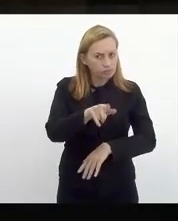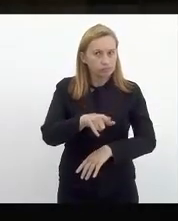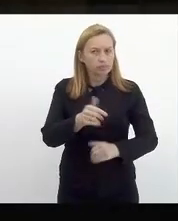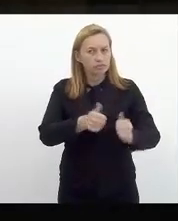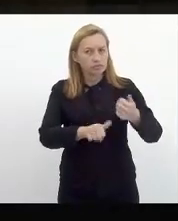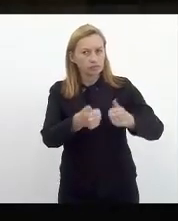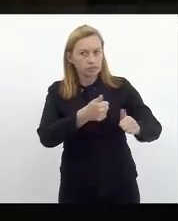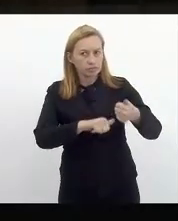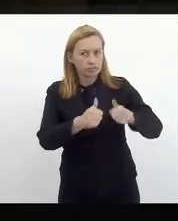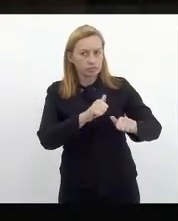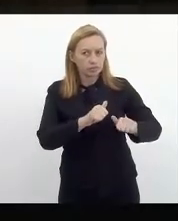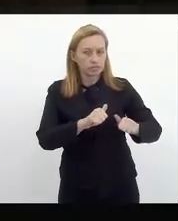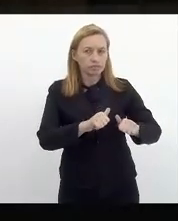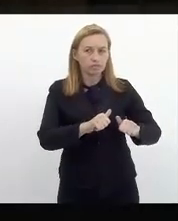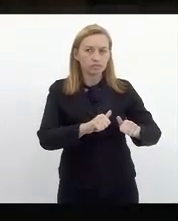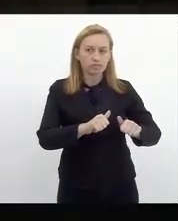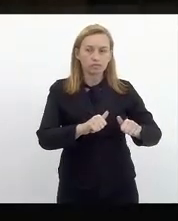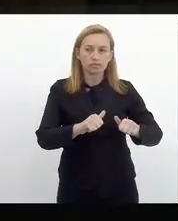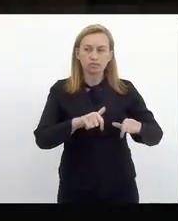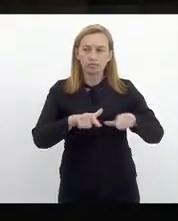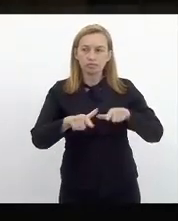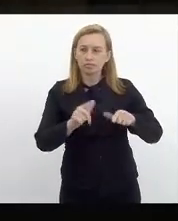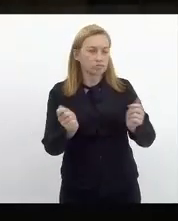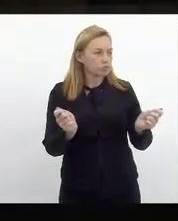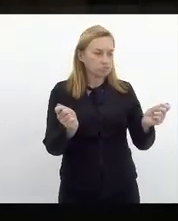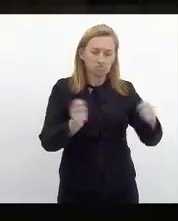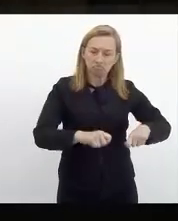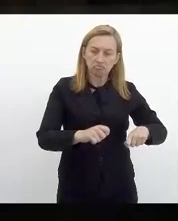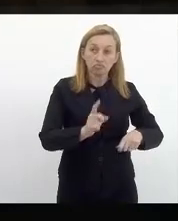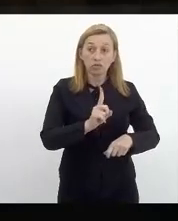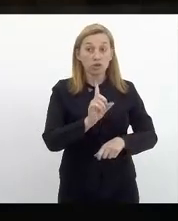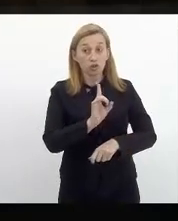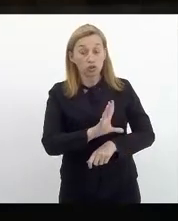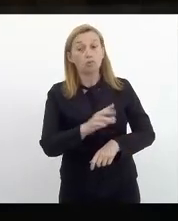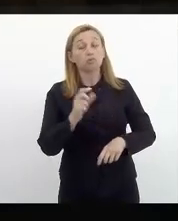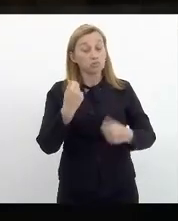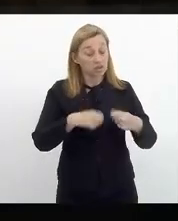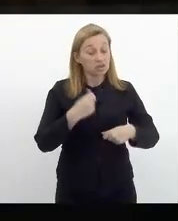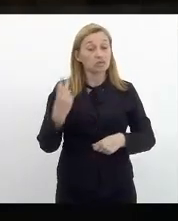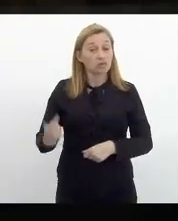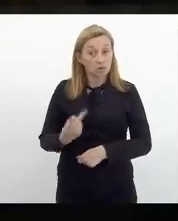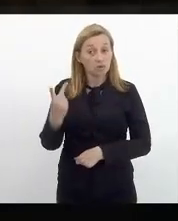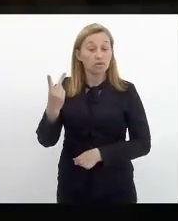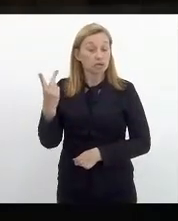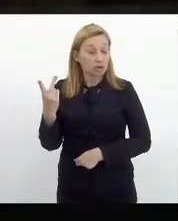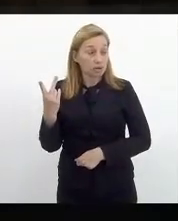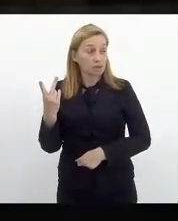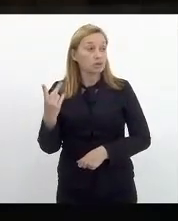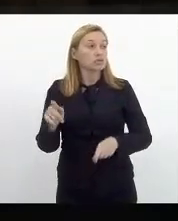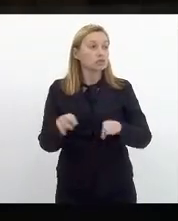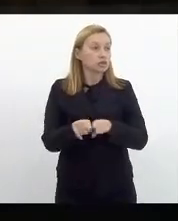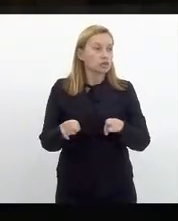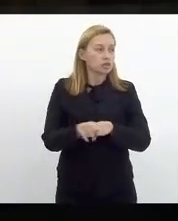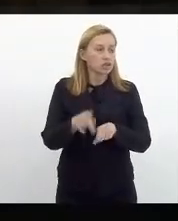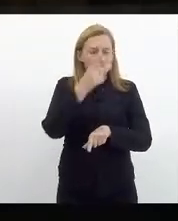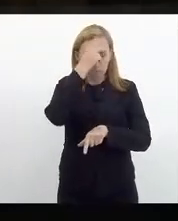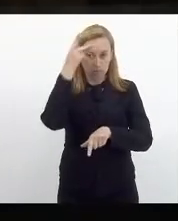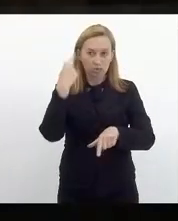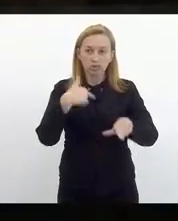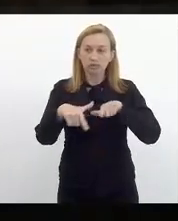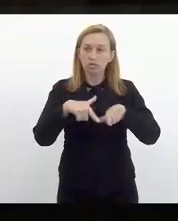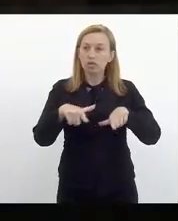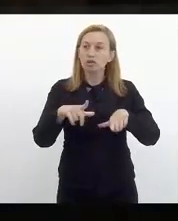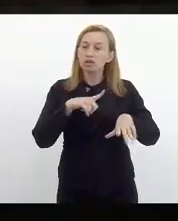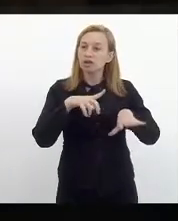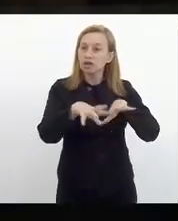avaliação desempenho não é só capacitação a gente tem que valorizar trabalhadores que estão com a